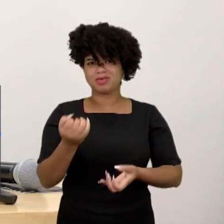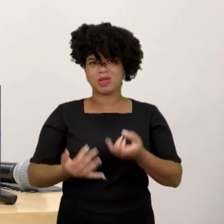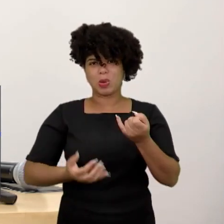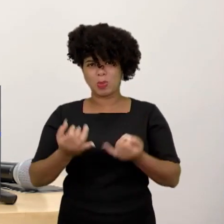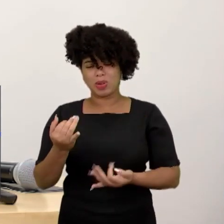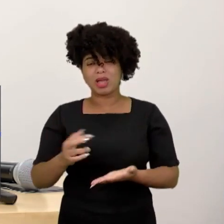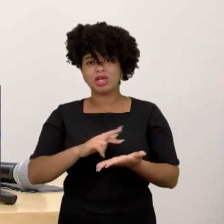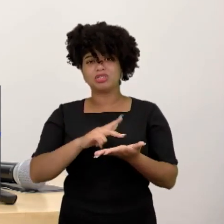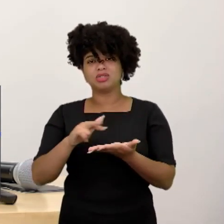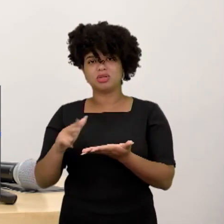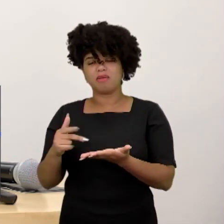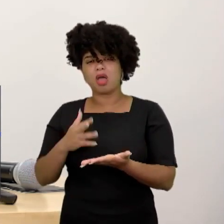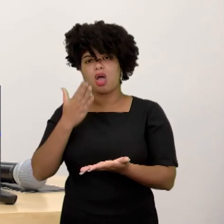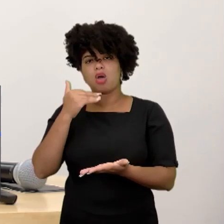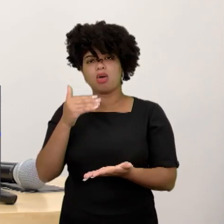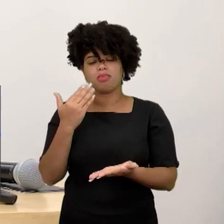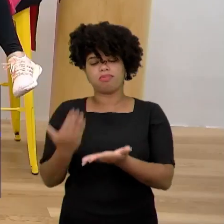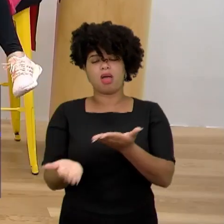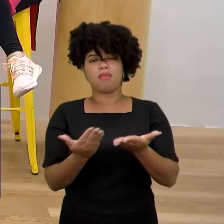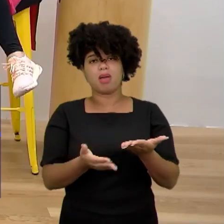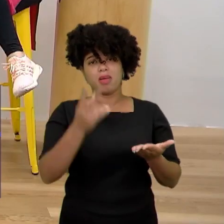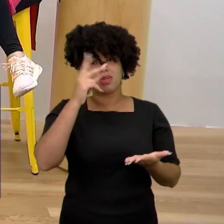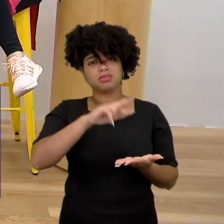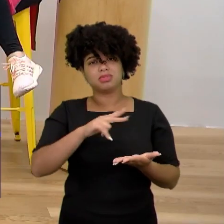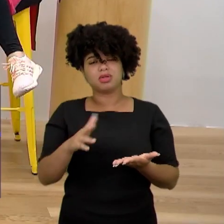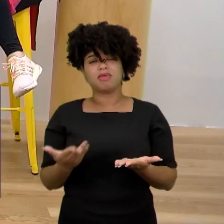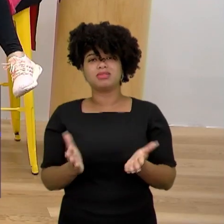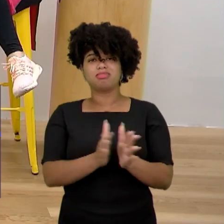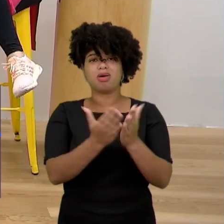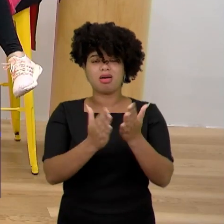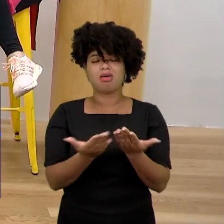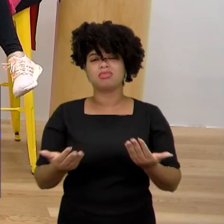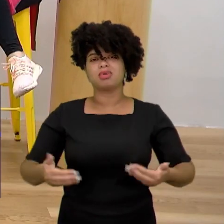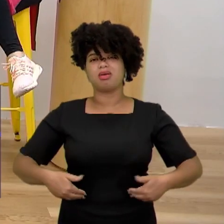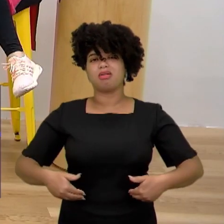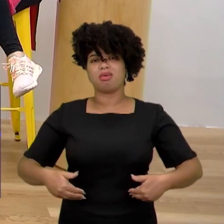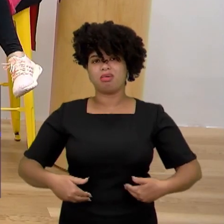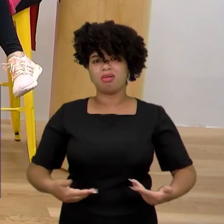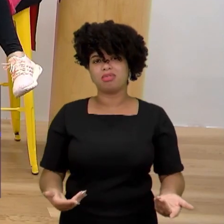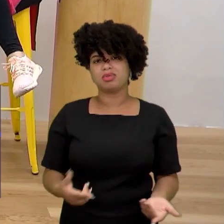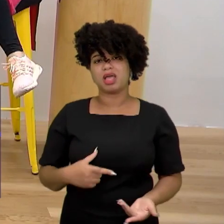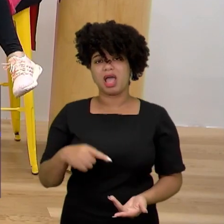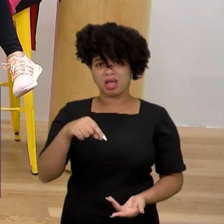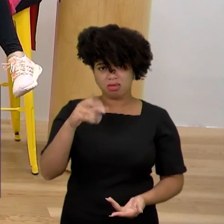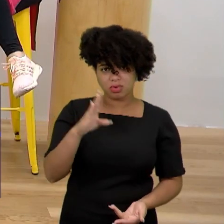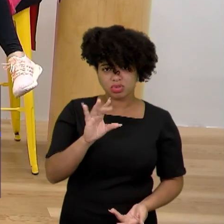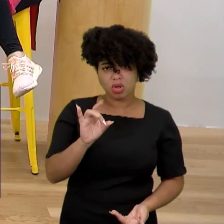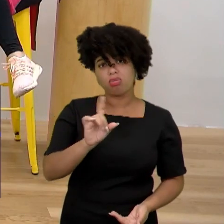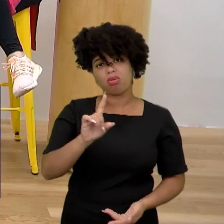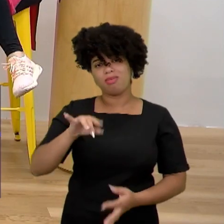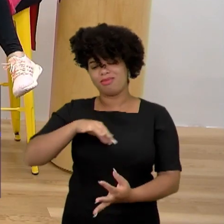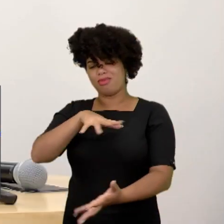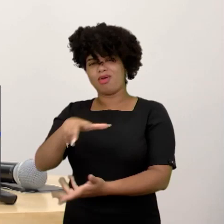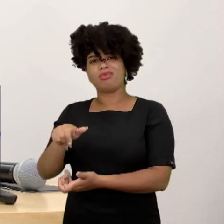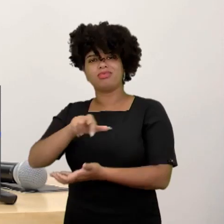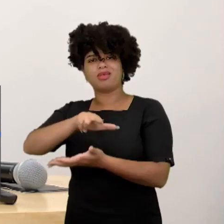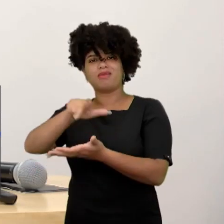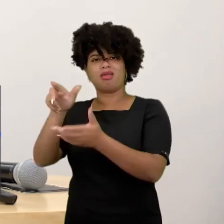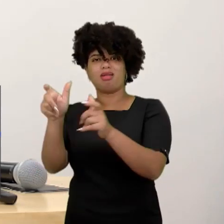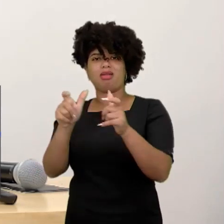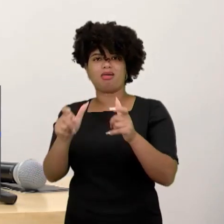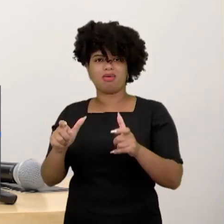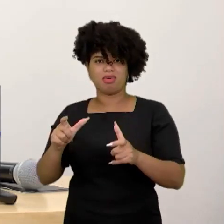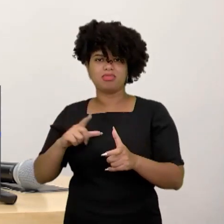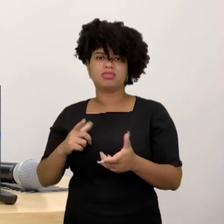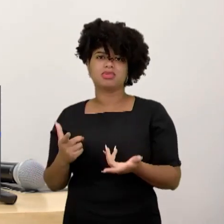alimentos e vê tanta gente passando fome, né, não só aqui no Brasil, mas em vários países do mundo, e também a relação